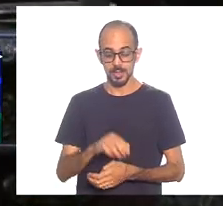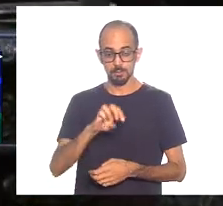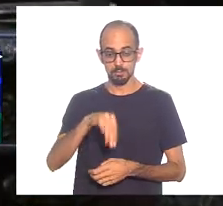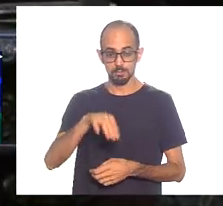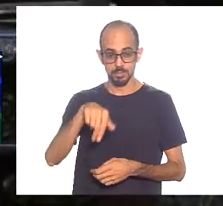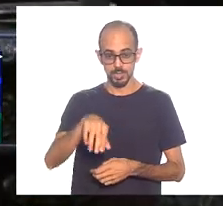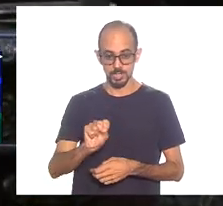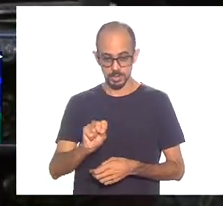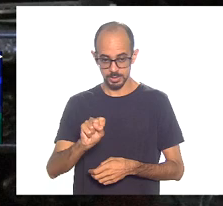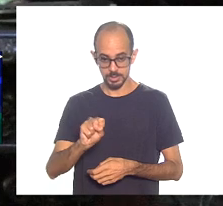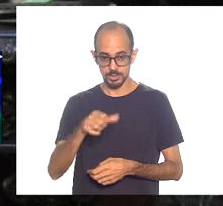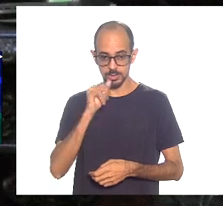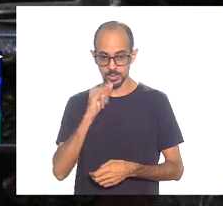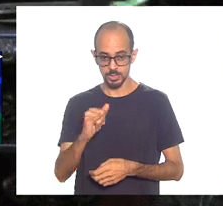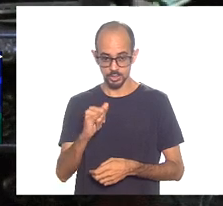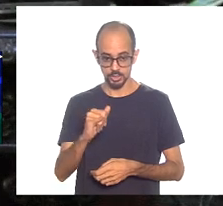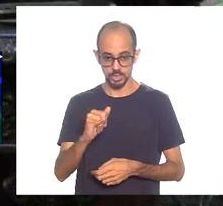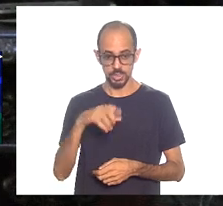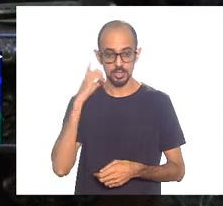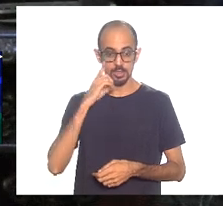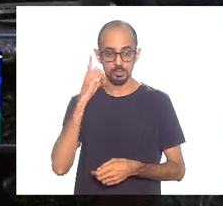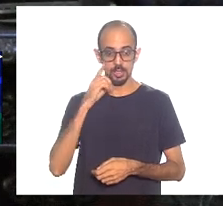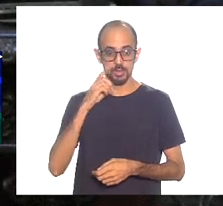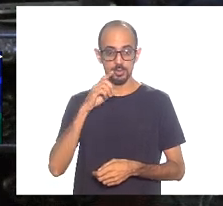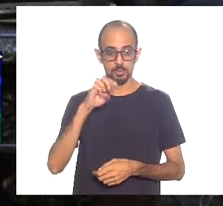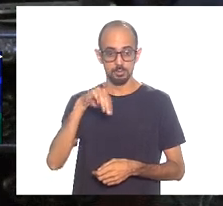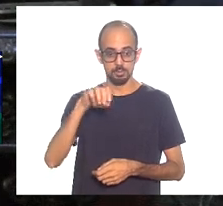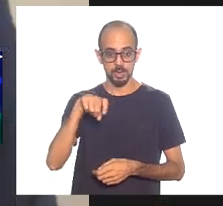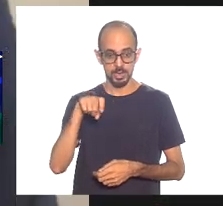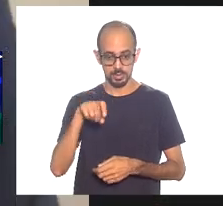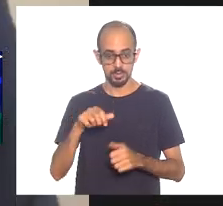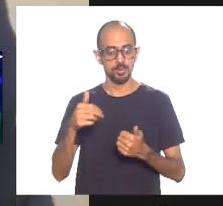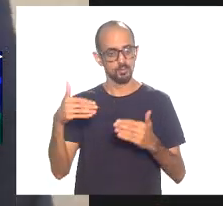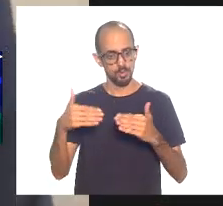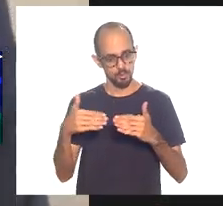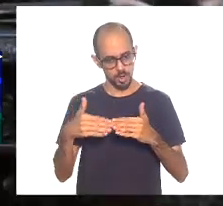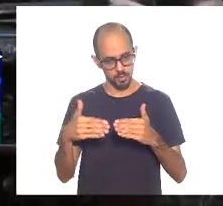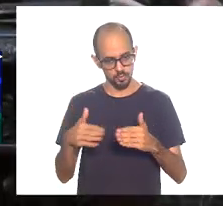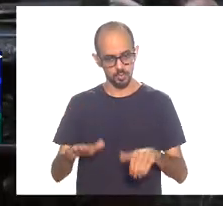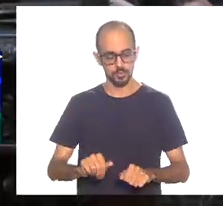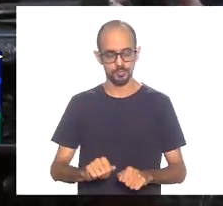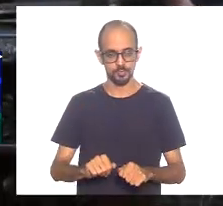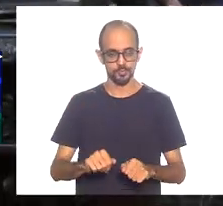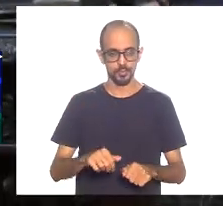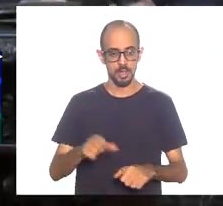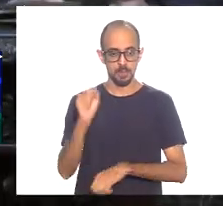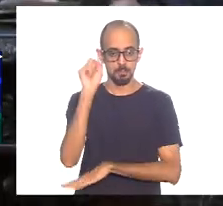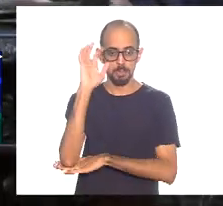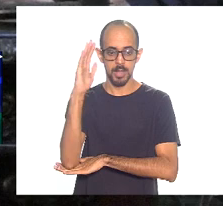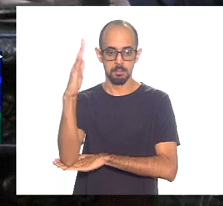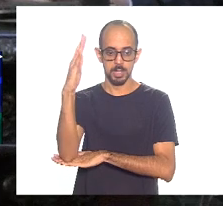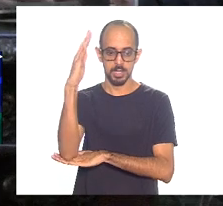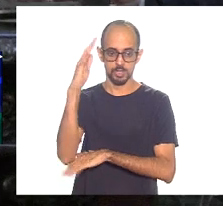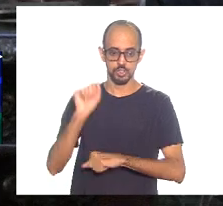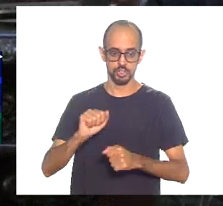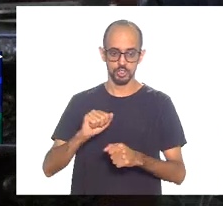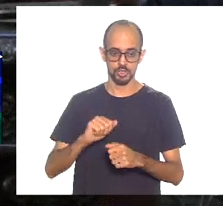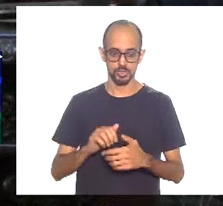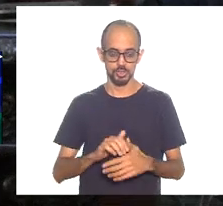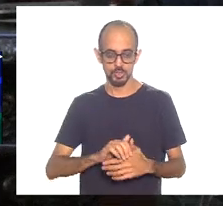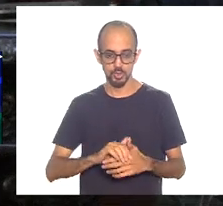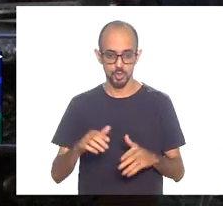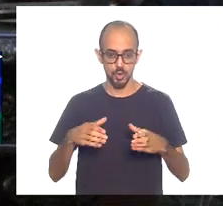energias Deputado Max Lemos e favoráveis o presidente pela comissão de Meio Ambiente no grupo